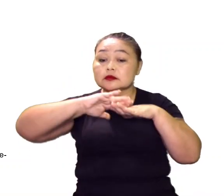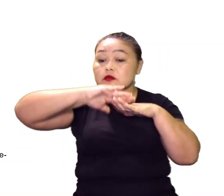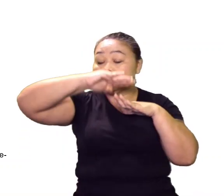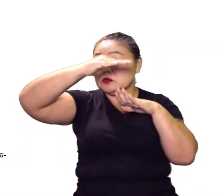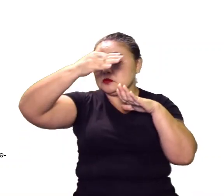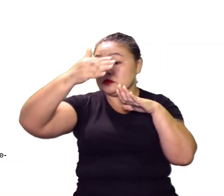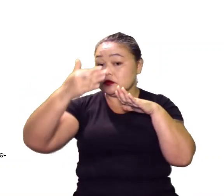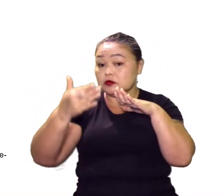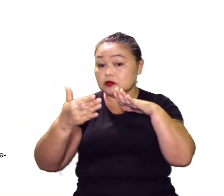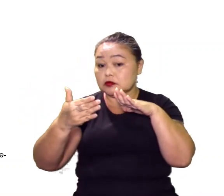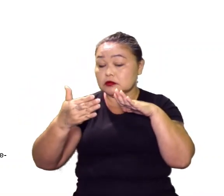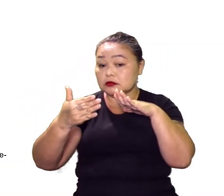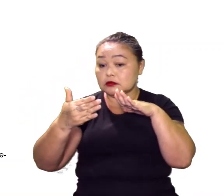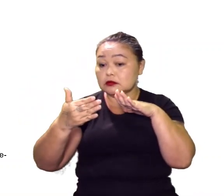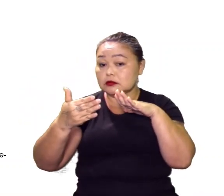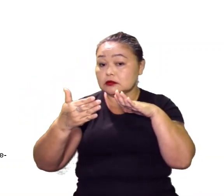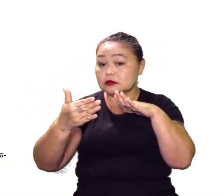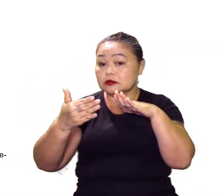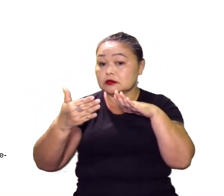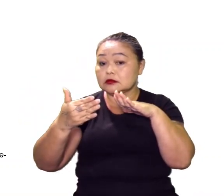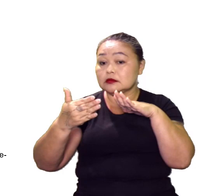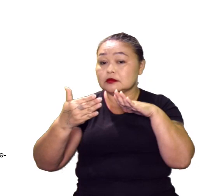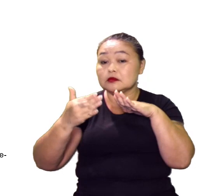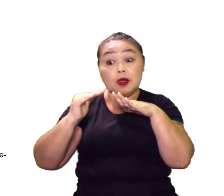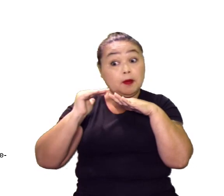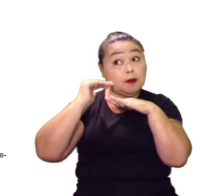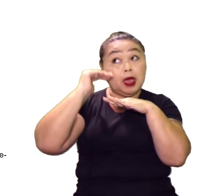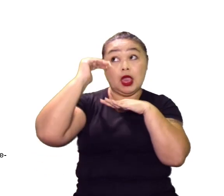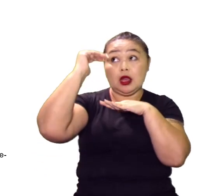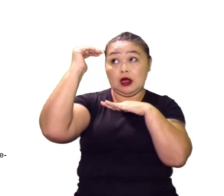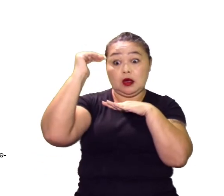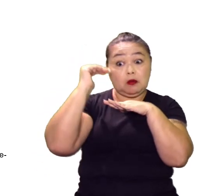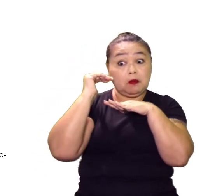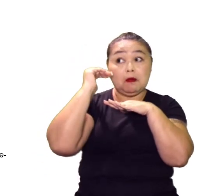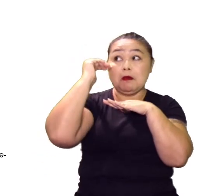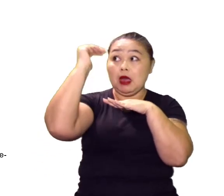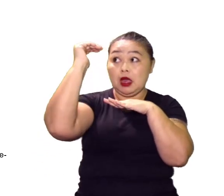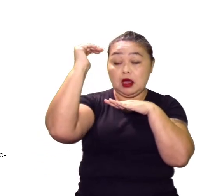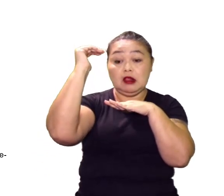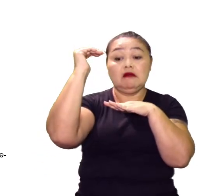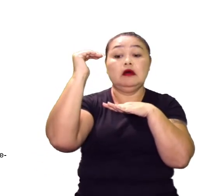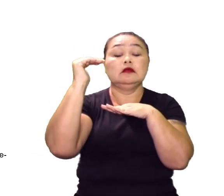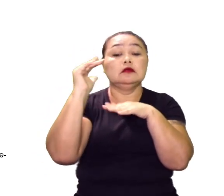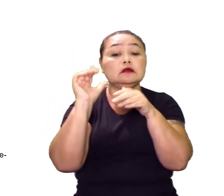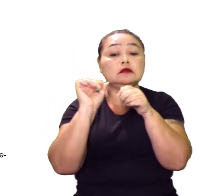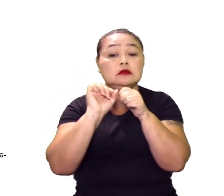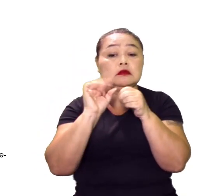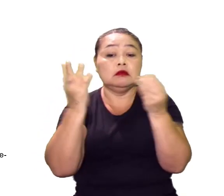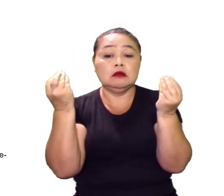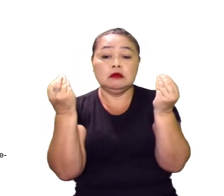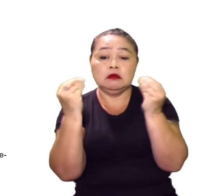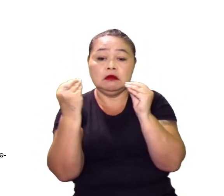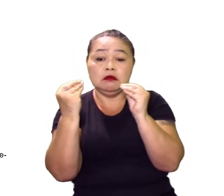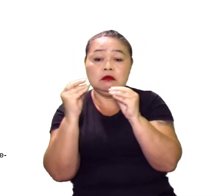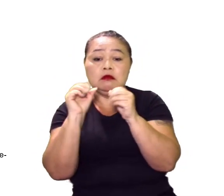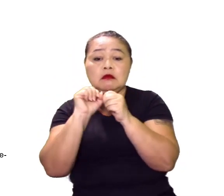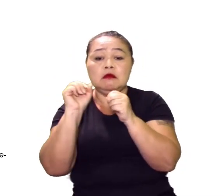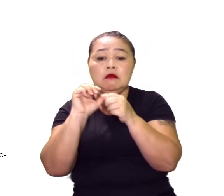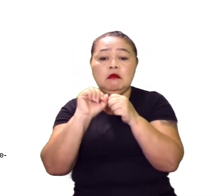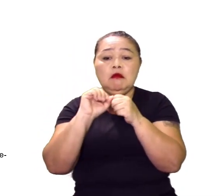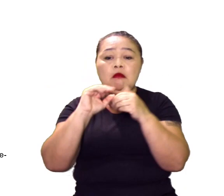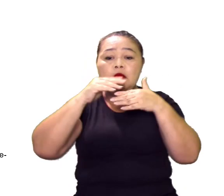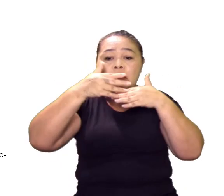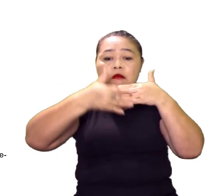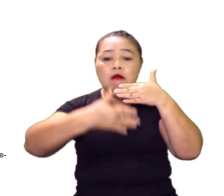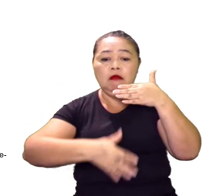Montanhas, lembrando, montanhas são áreas bem elevadas, com altitudes eminentes, e o conjunto de montanhas dá o nome de